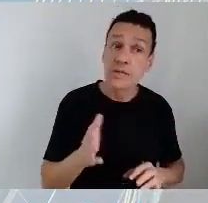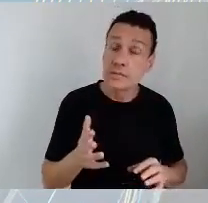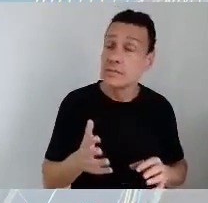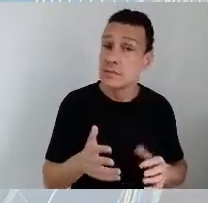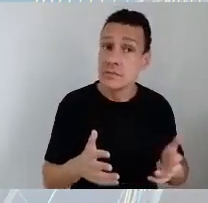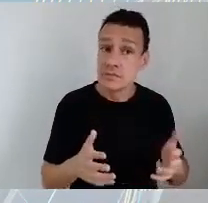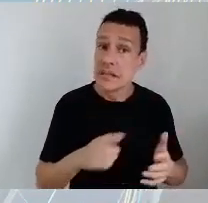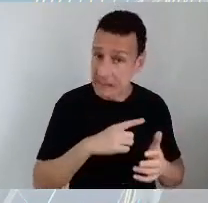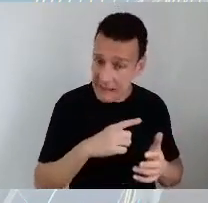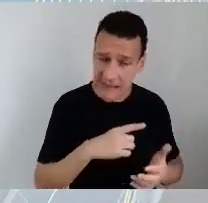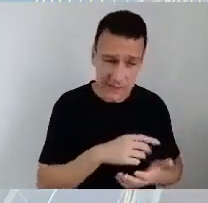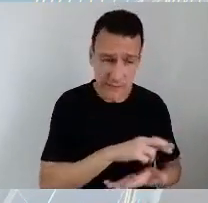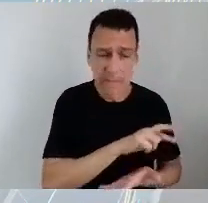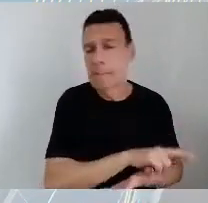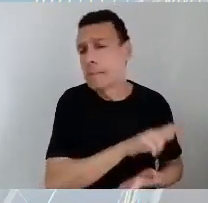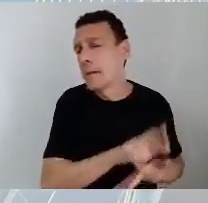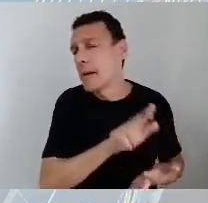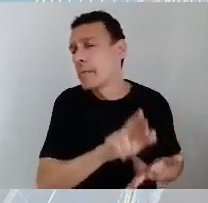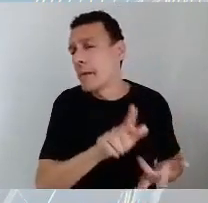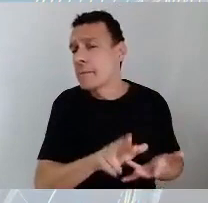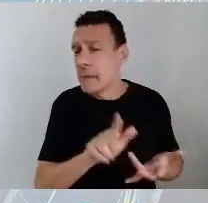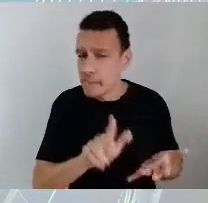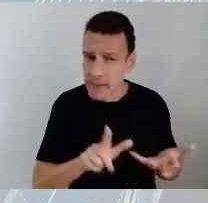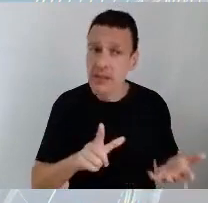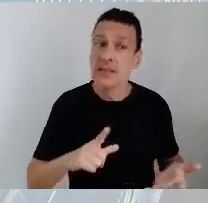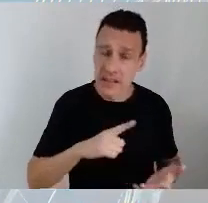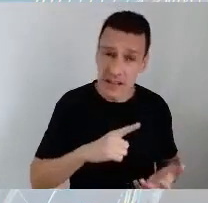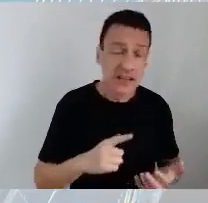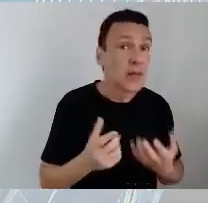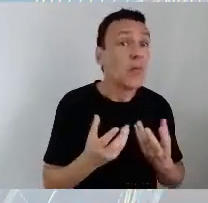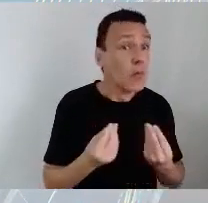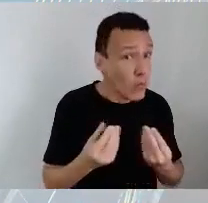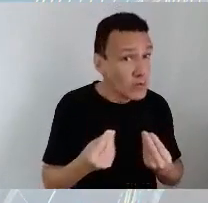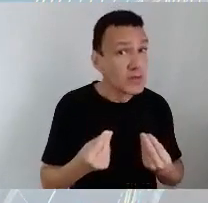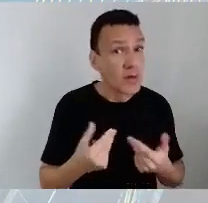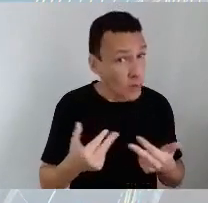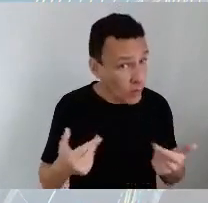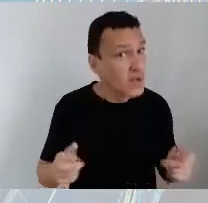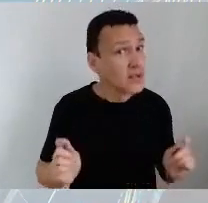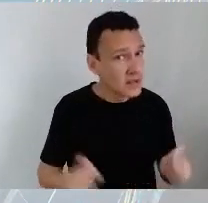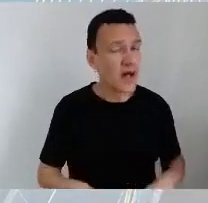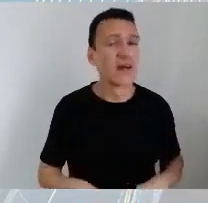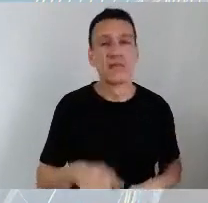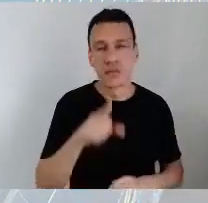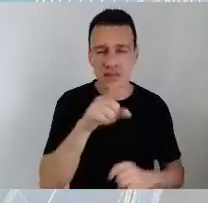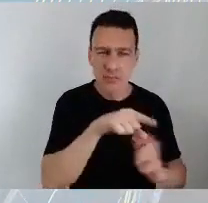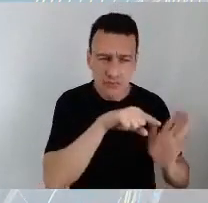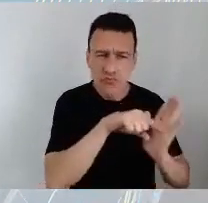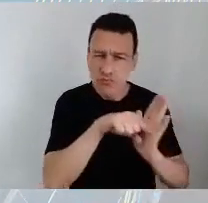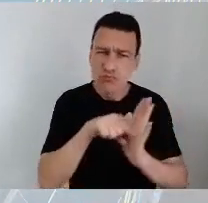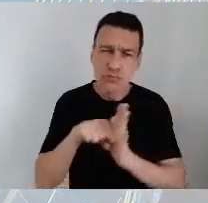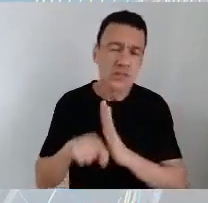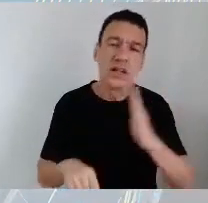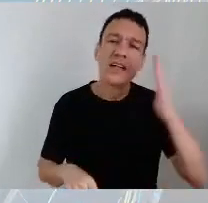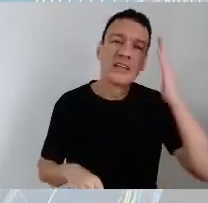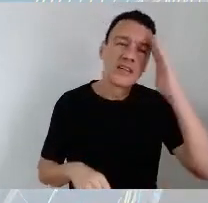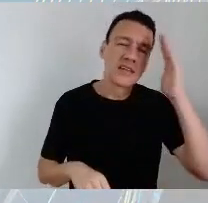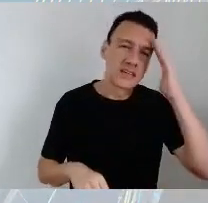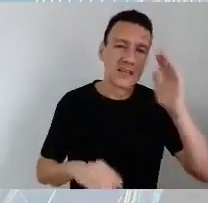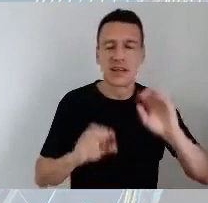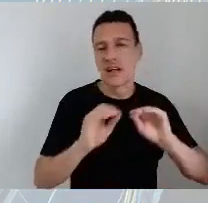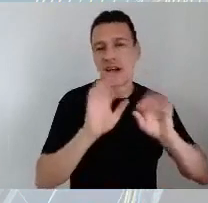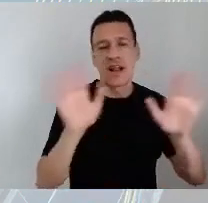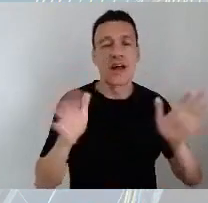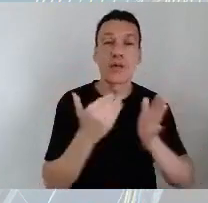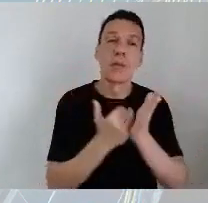assim, ele traz vários dados bem legais assim, que vocês podem analisar e entender mais sobre como as pessoas estão